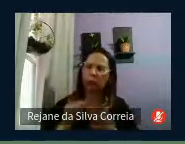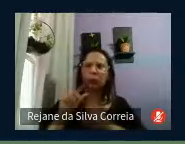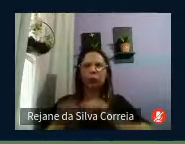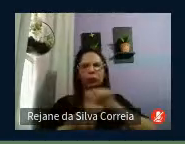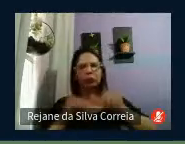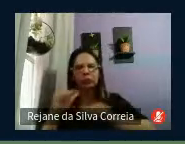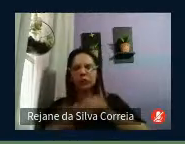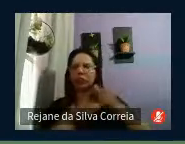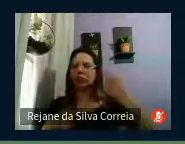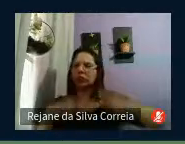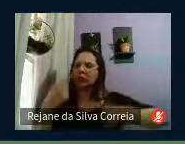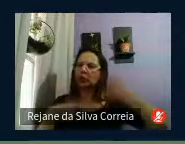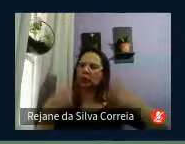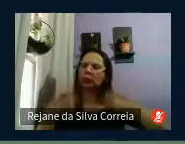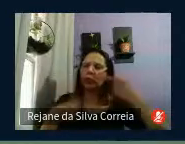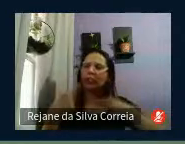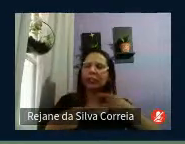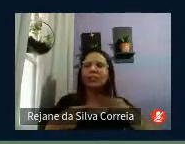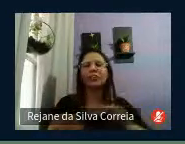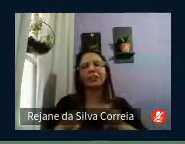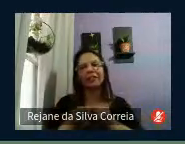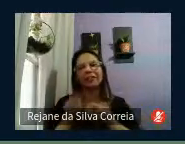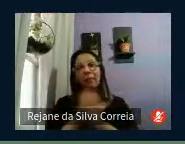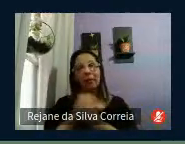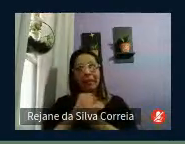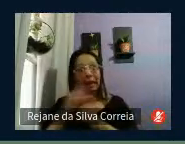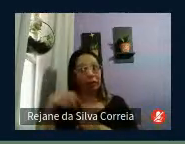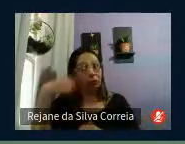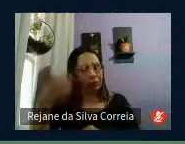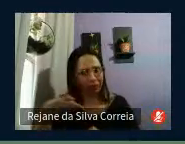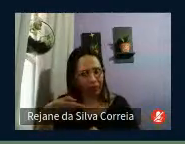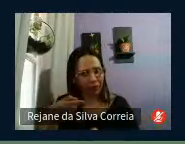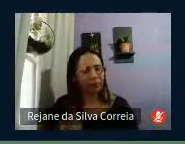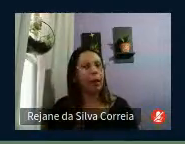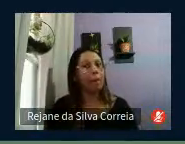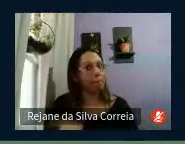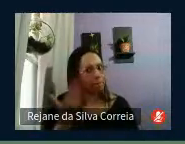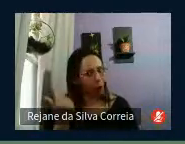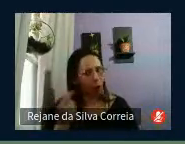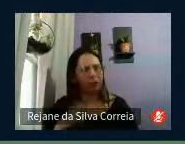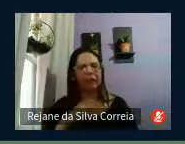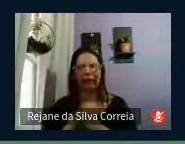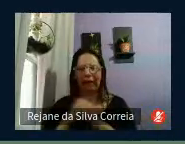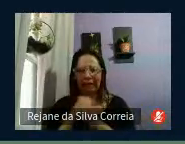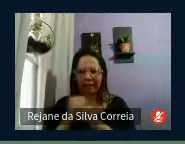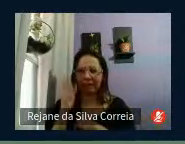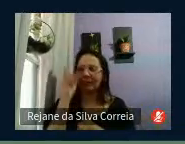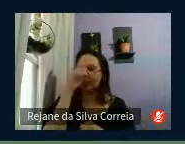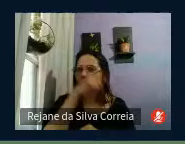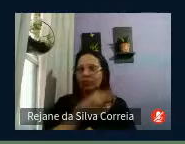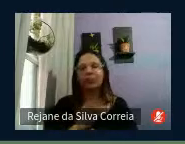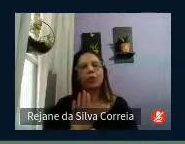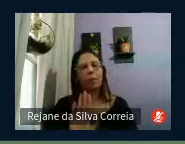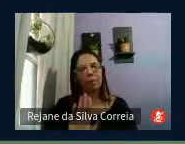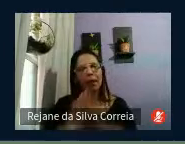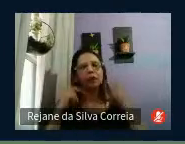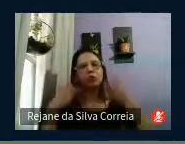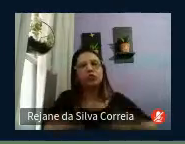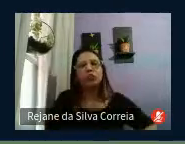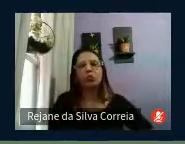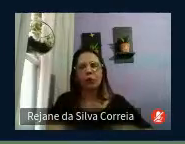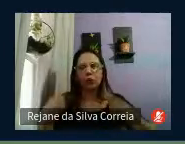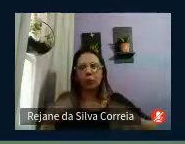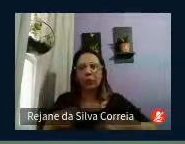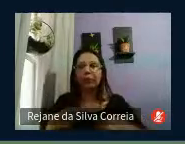política, e com certeza para o ano que vem, embora também a gente saiba que será um ano muito difícil, mas o ser humano será